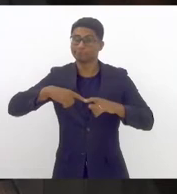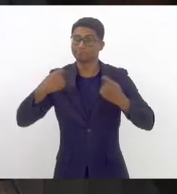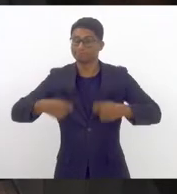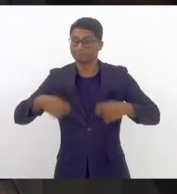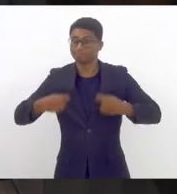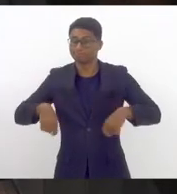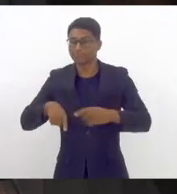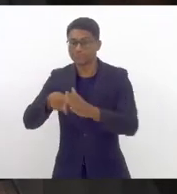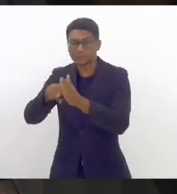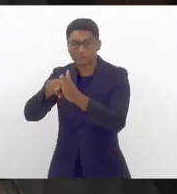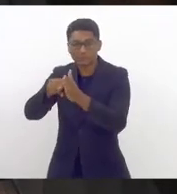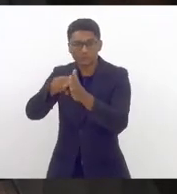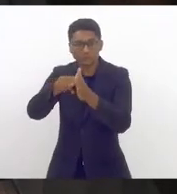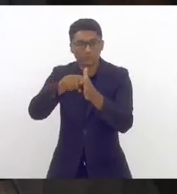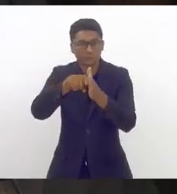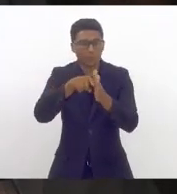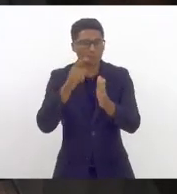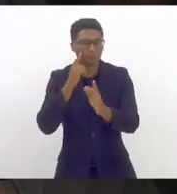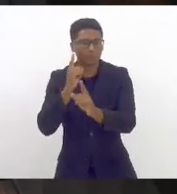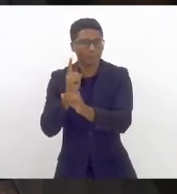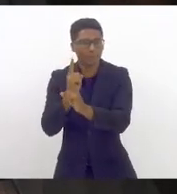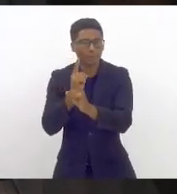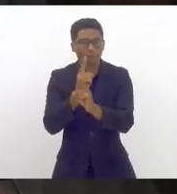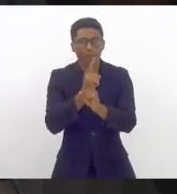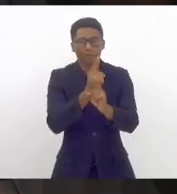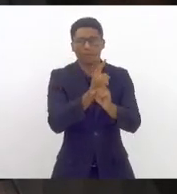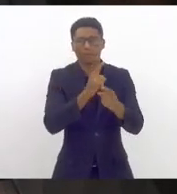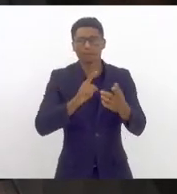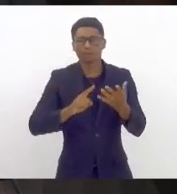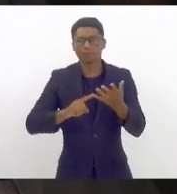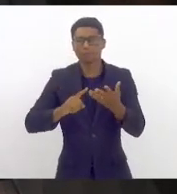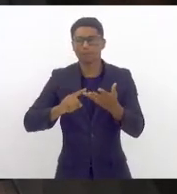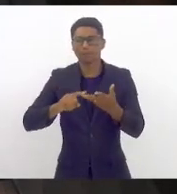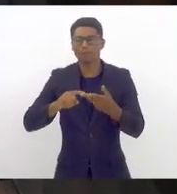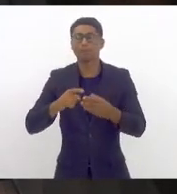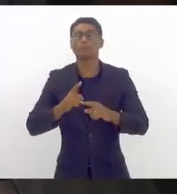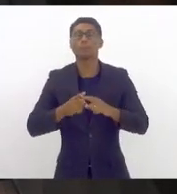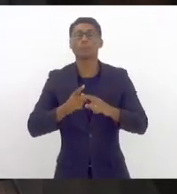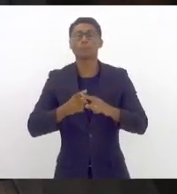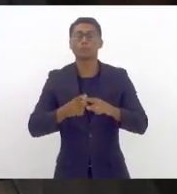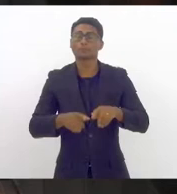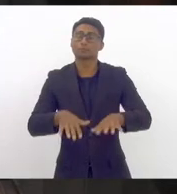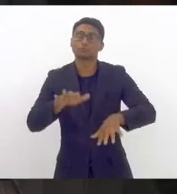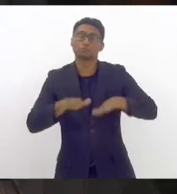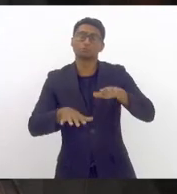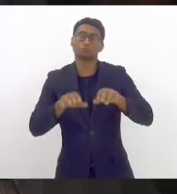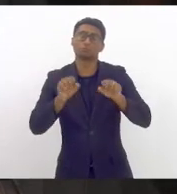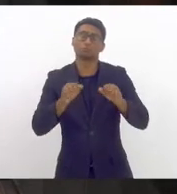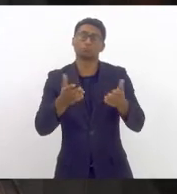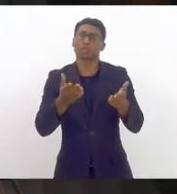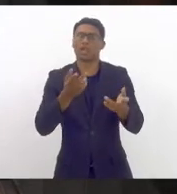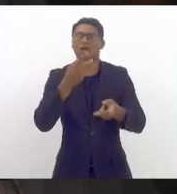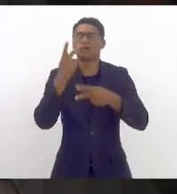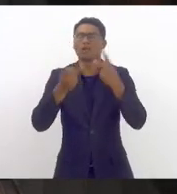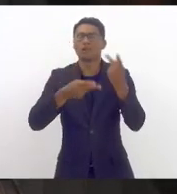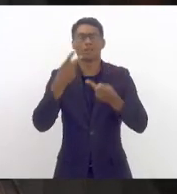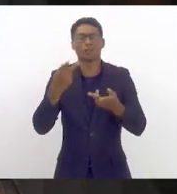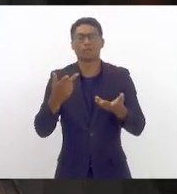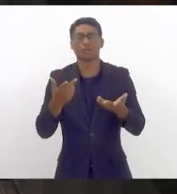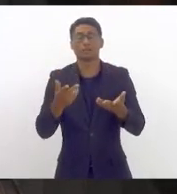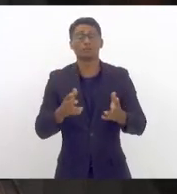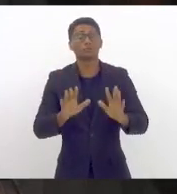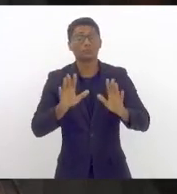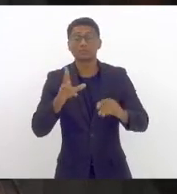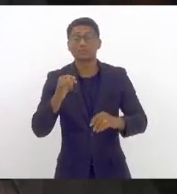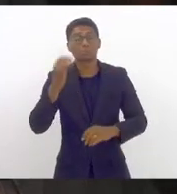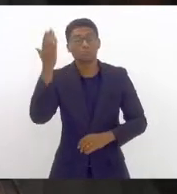porque você pode falar muitas muitas vezes o que quiser mas sem